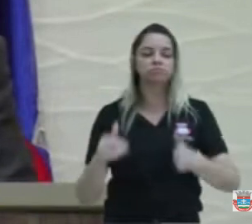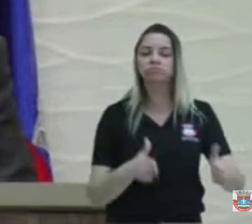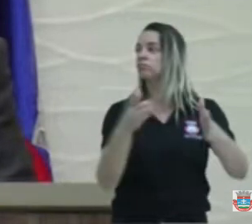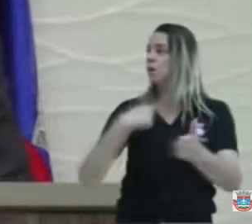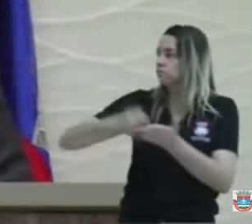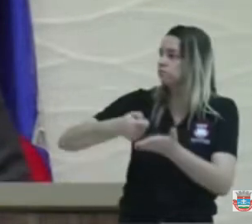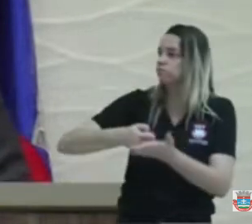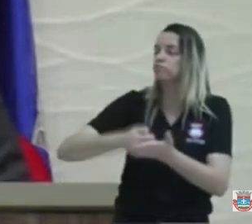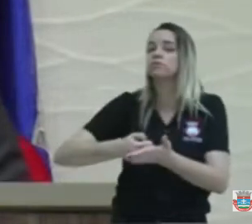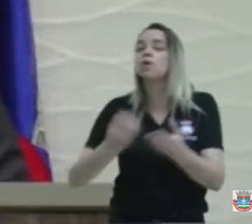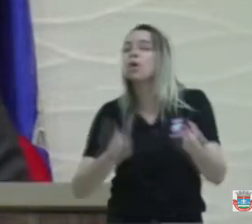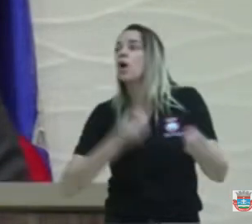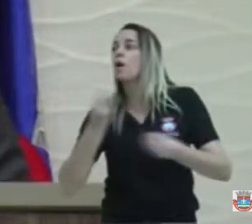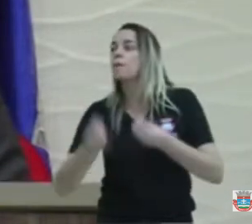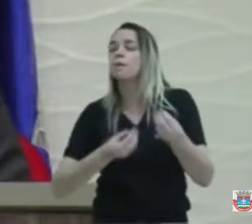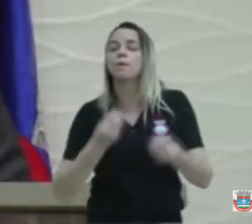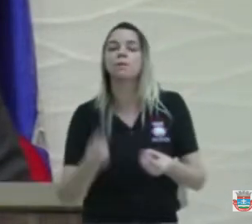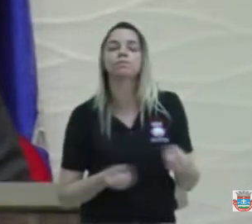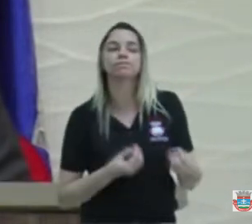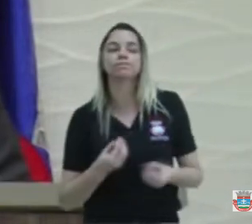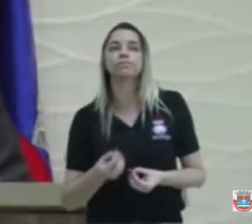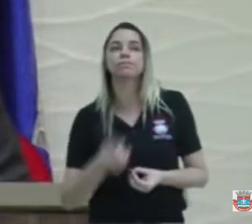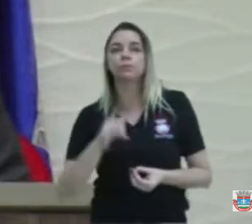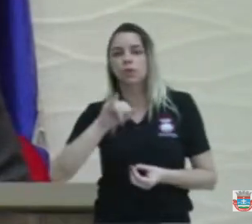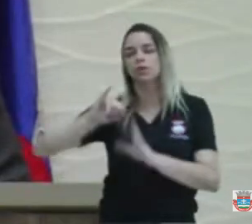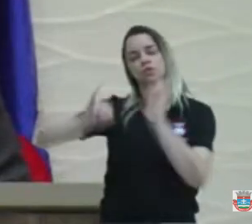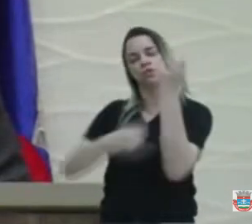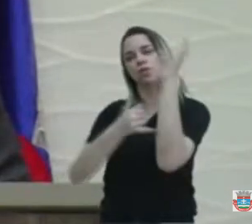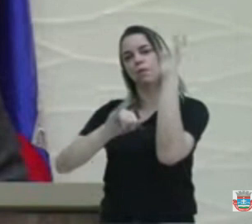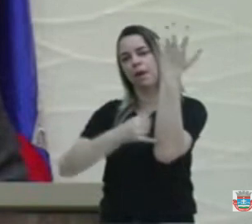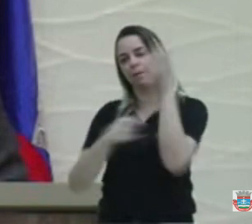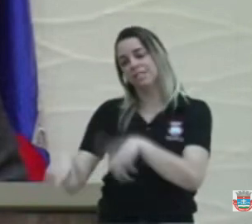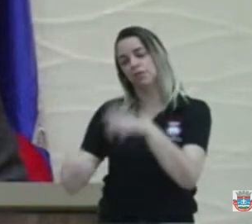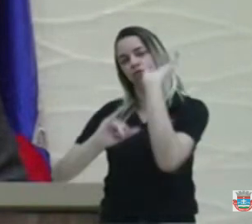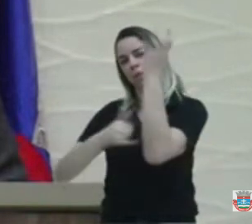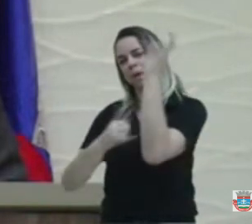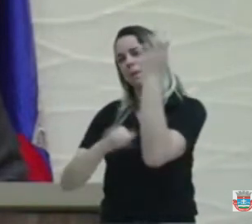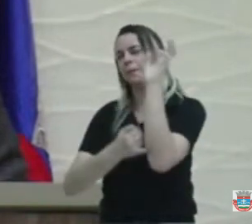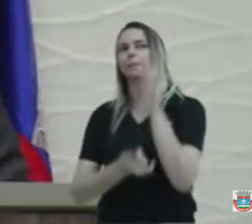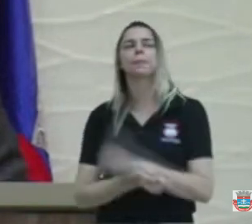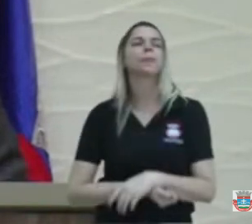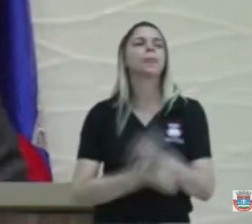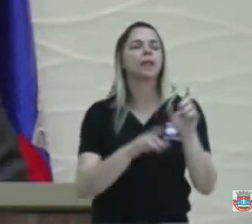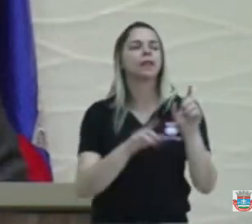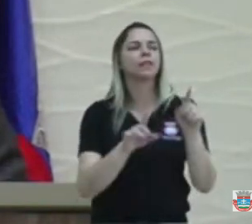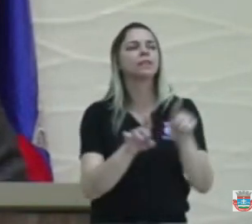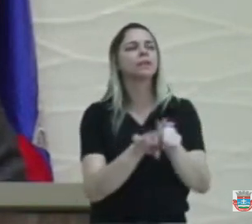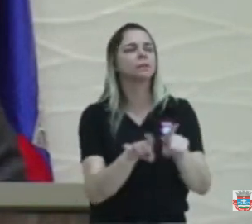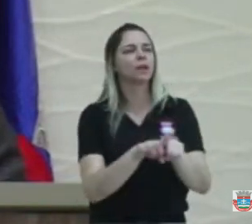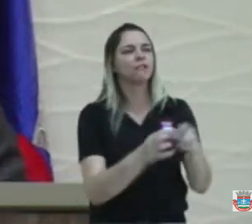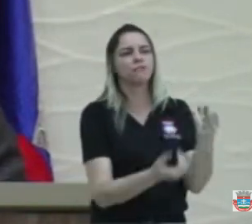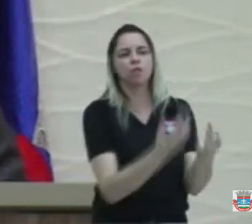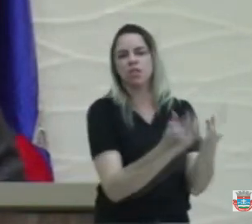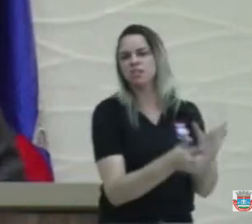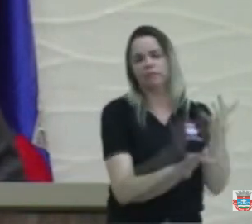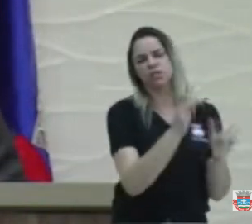situação do ônibus da Jurubeba, que pega alunos na Muzelinha, nas Furnas e no Salgado.